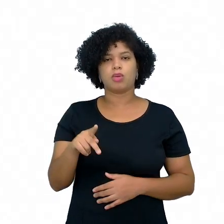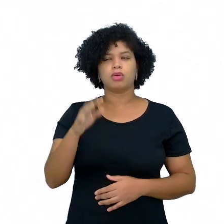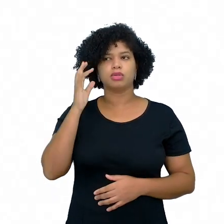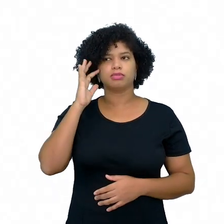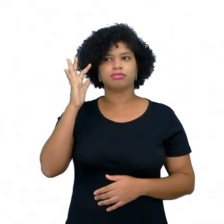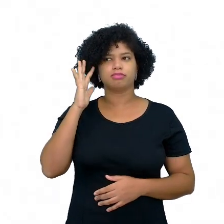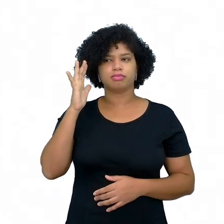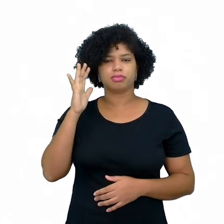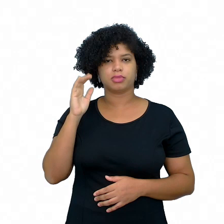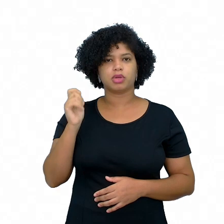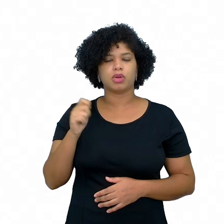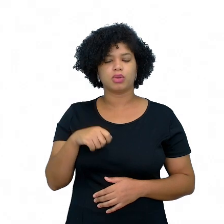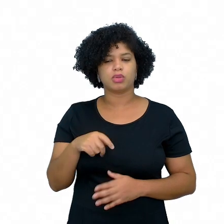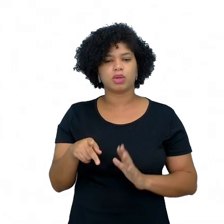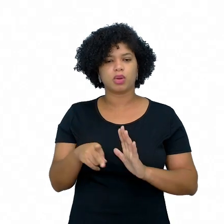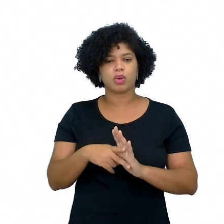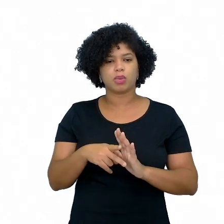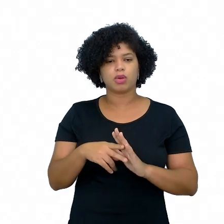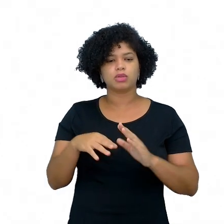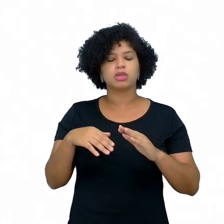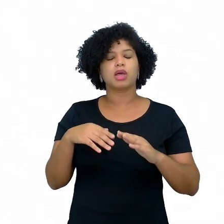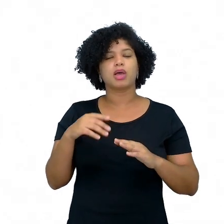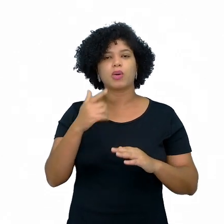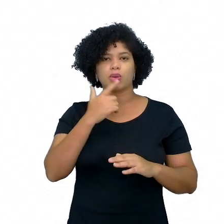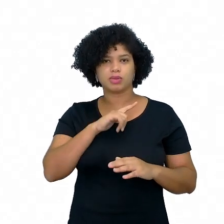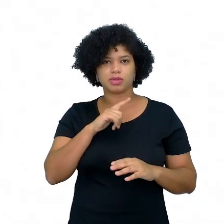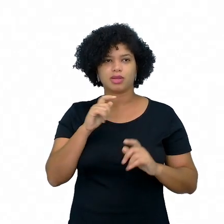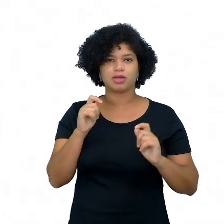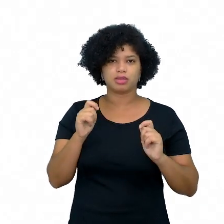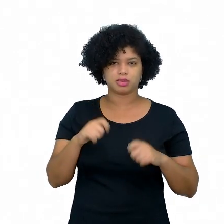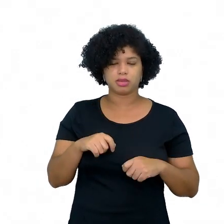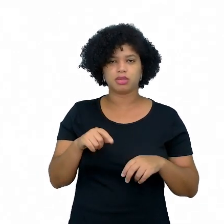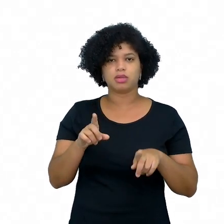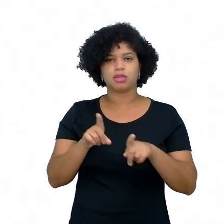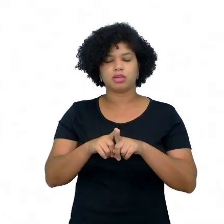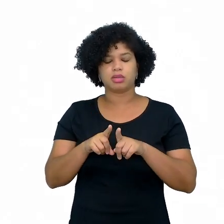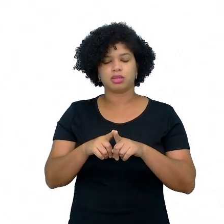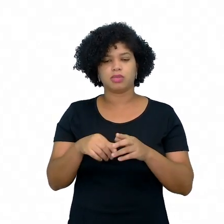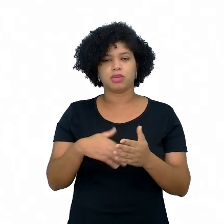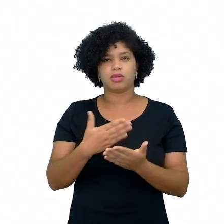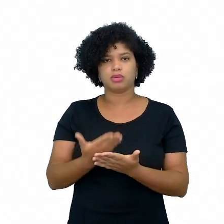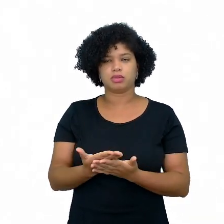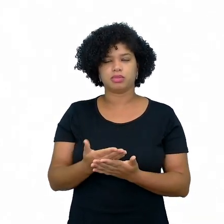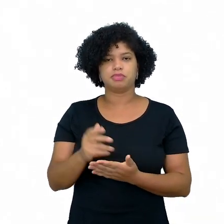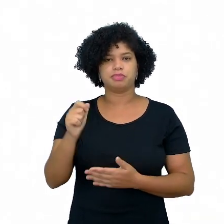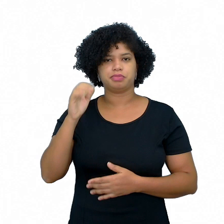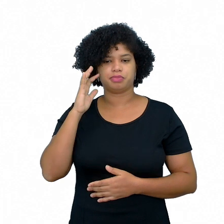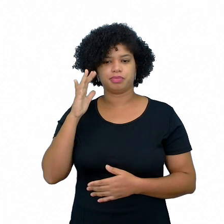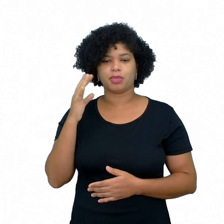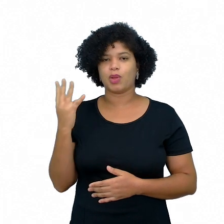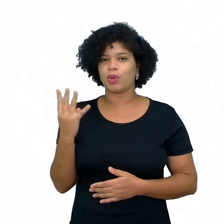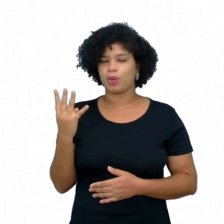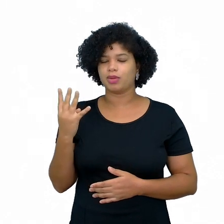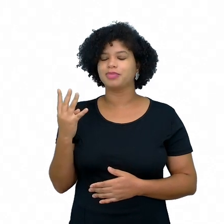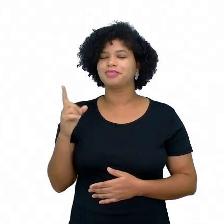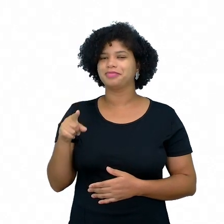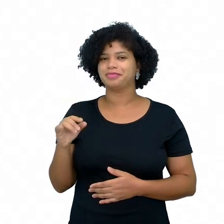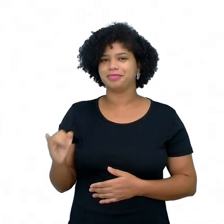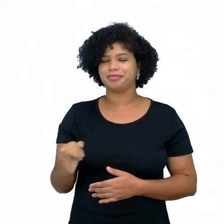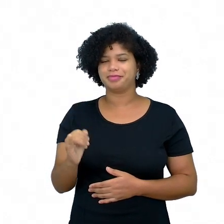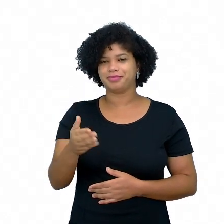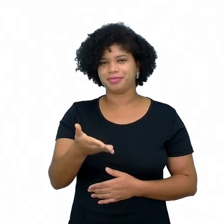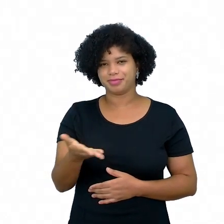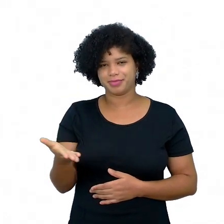reflita, né, sobre o seu desempenho e depois sobre sua aula. Essa quarta etapa é bastante importante para